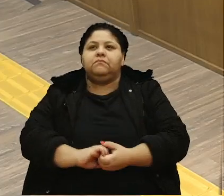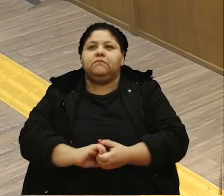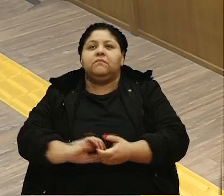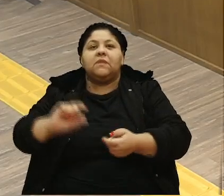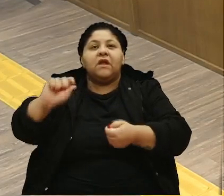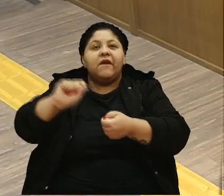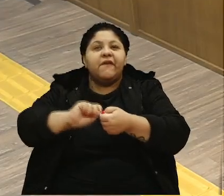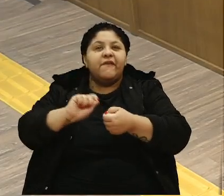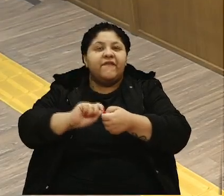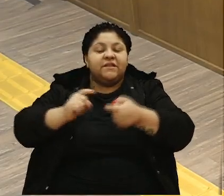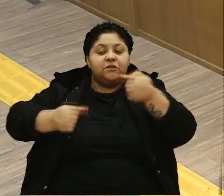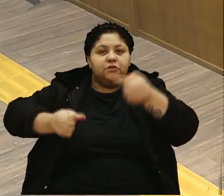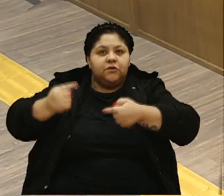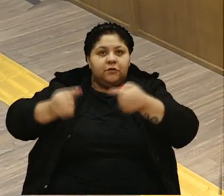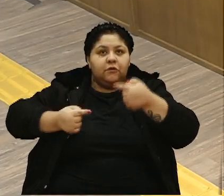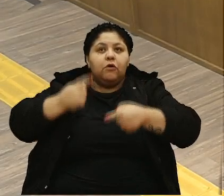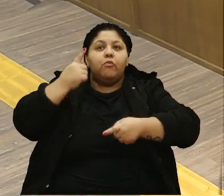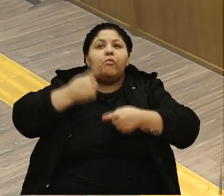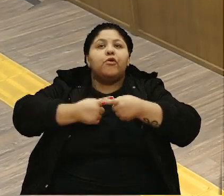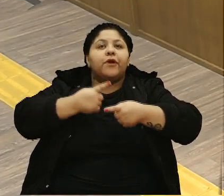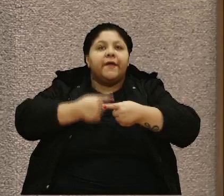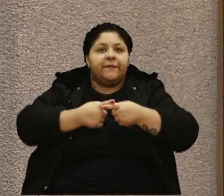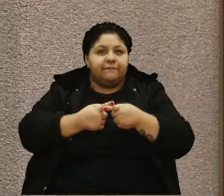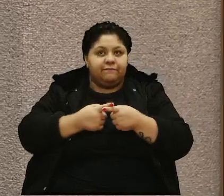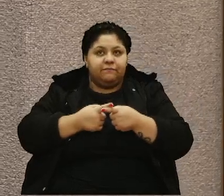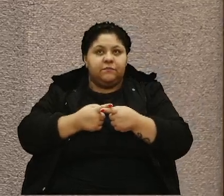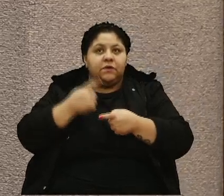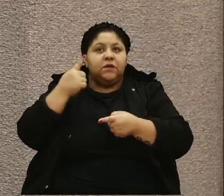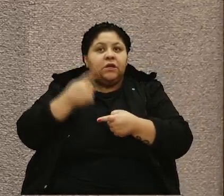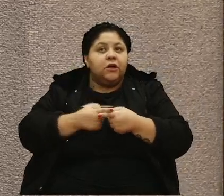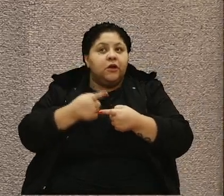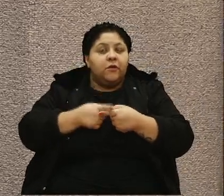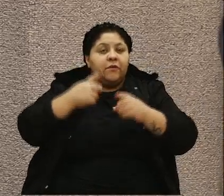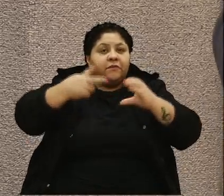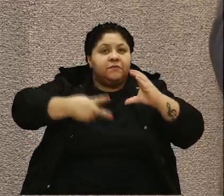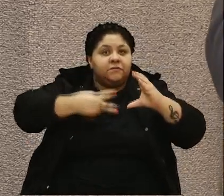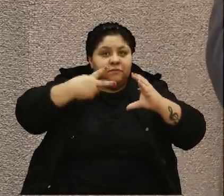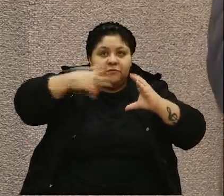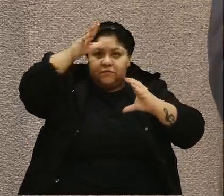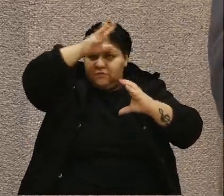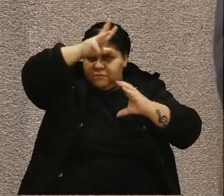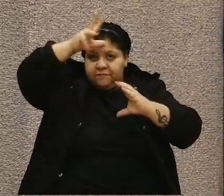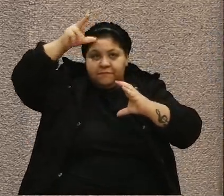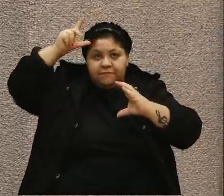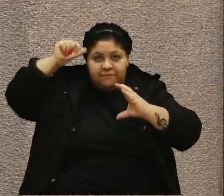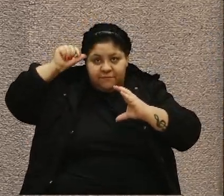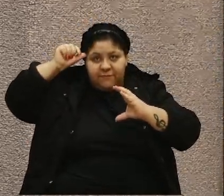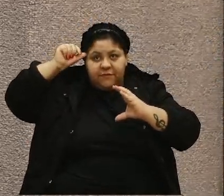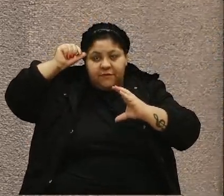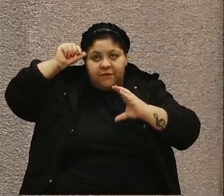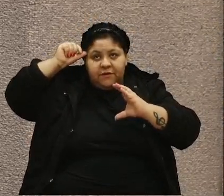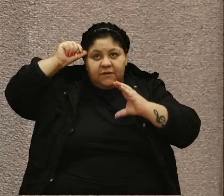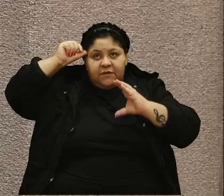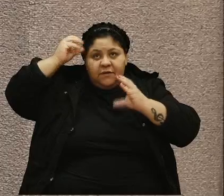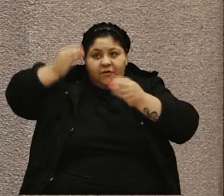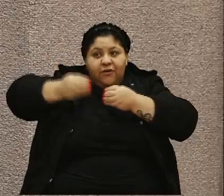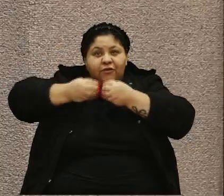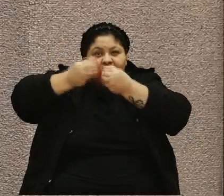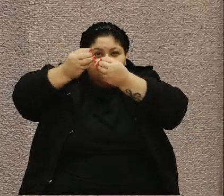fazem esse tipo de discussão. Por quê? Porque nas câmaras municipais se leva o parecer